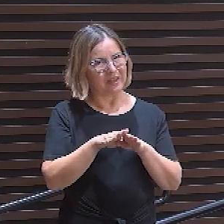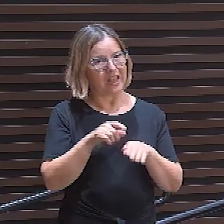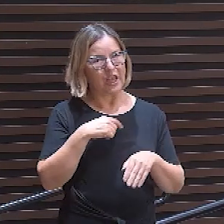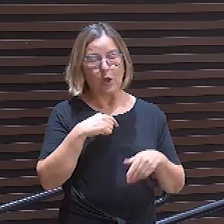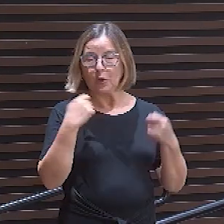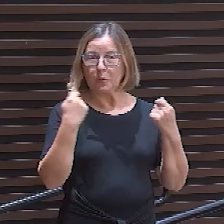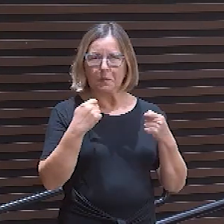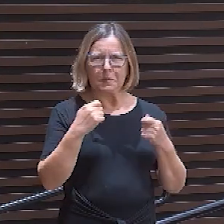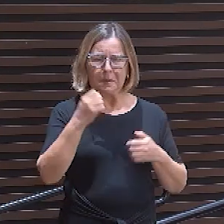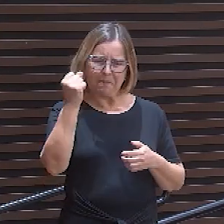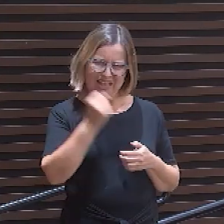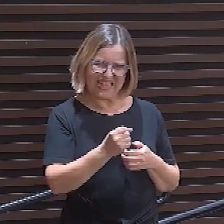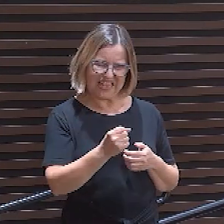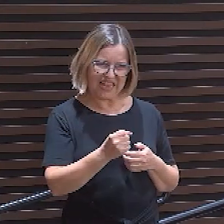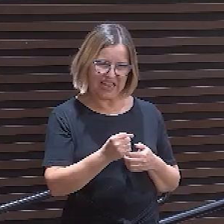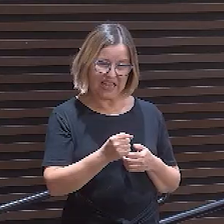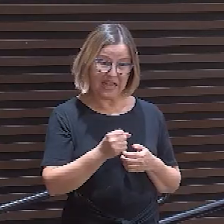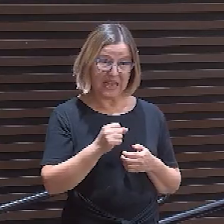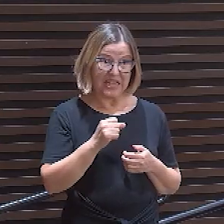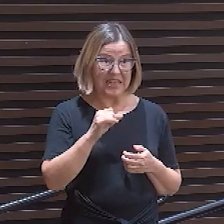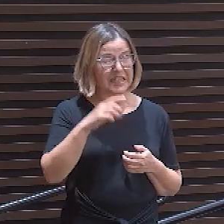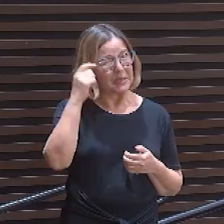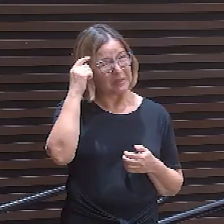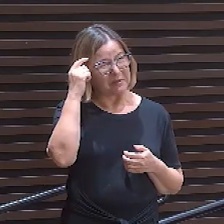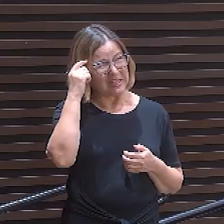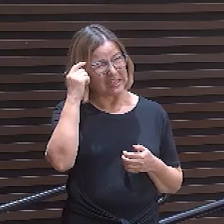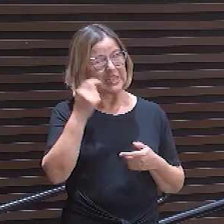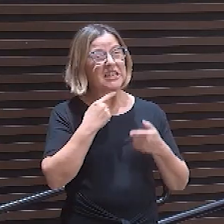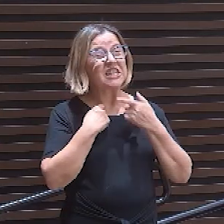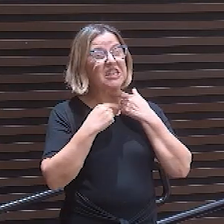adulterar, basta eu cobiçar.